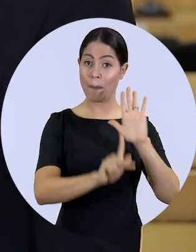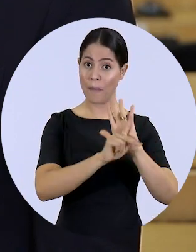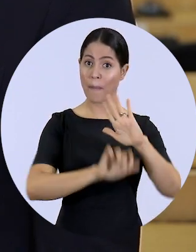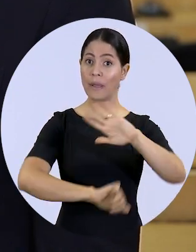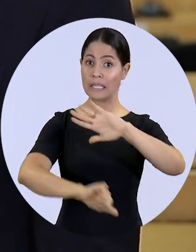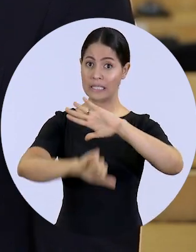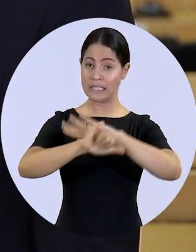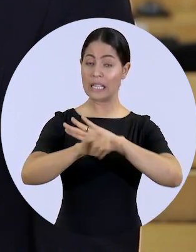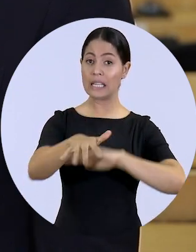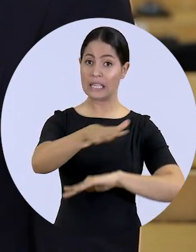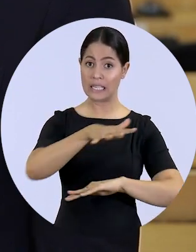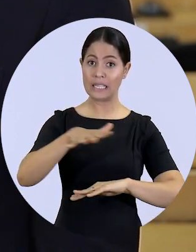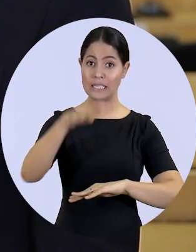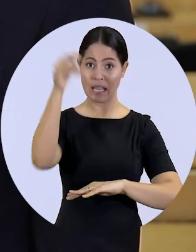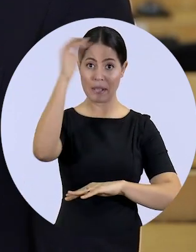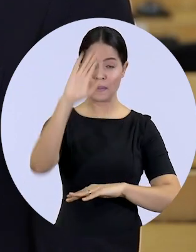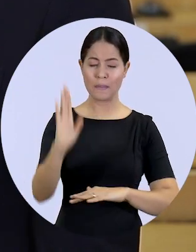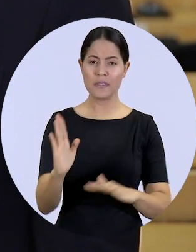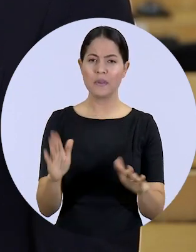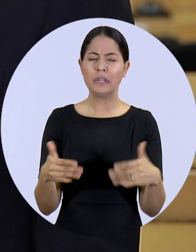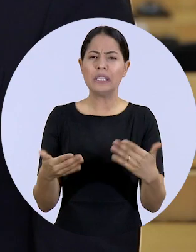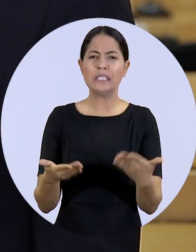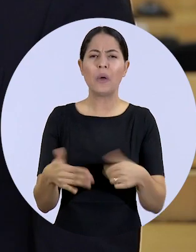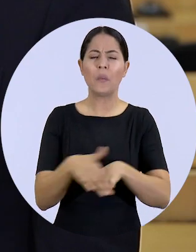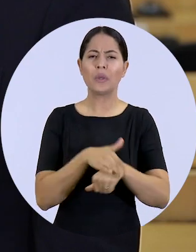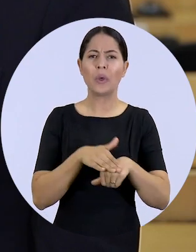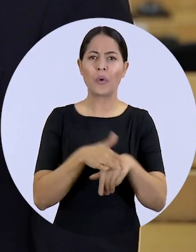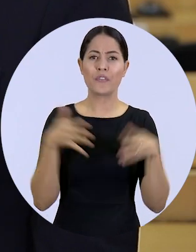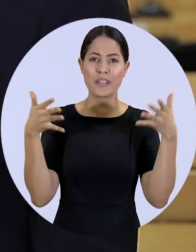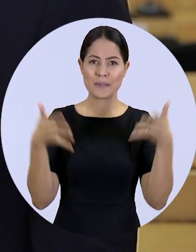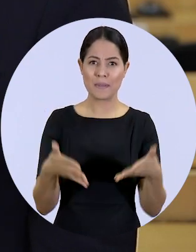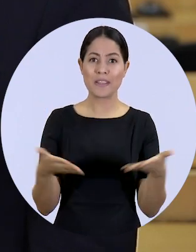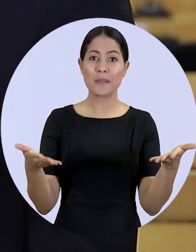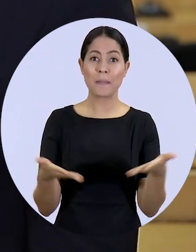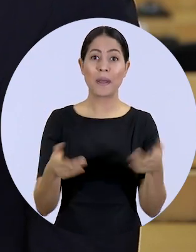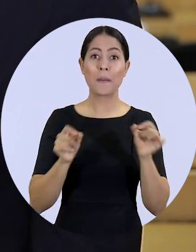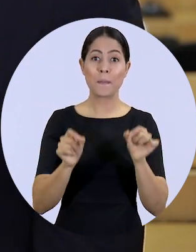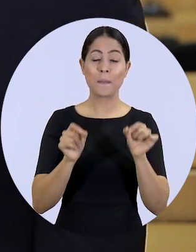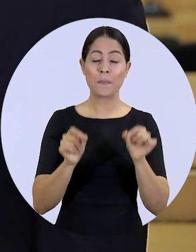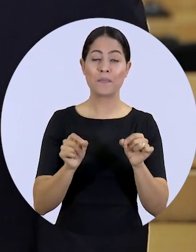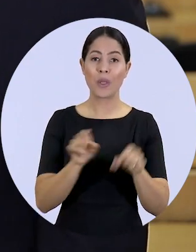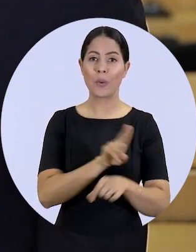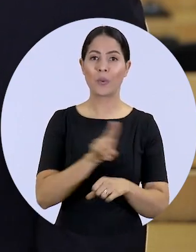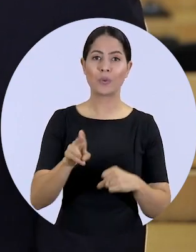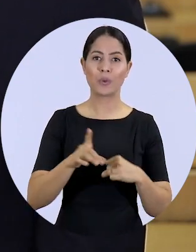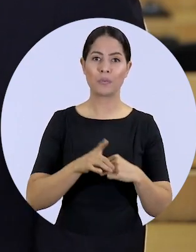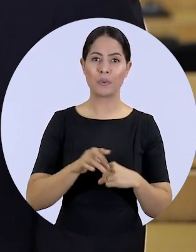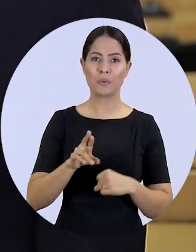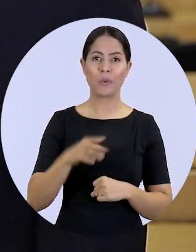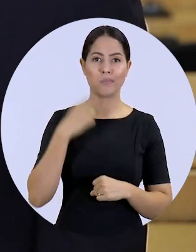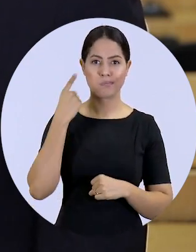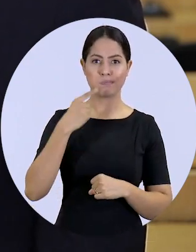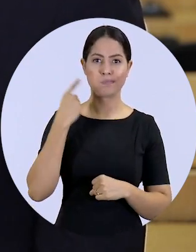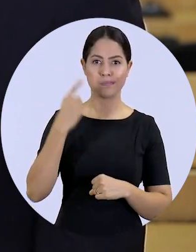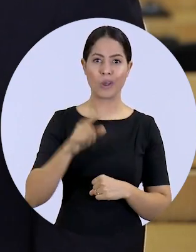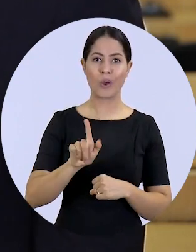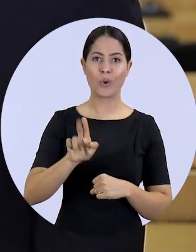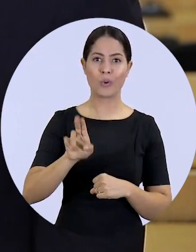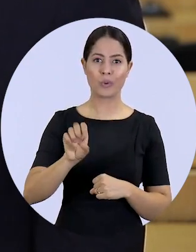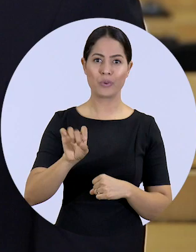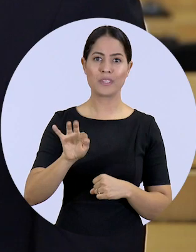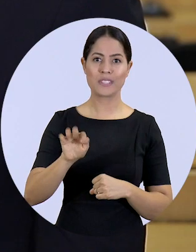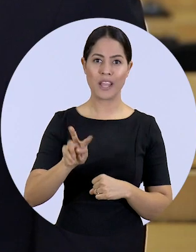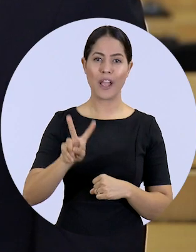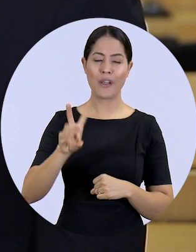cenário brasileiro. E para conversar conosco sobre as atualizações do direito penal, quem participa a partir de agora do OAB Entrevista é o Dr. Gustavo Badaró,